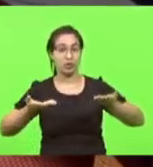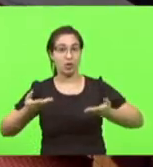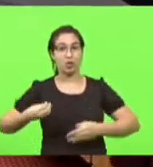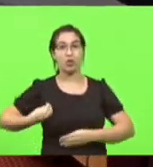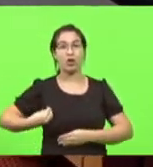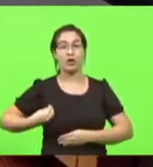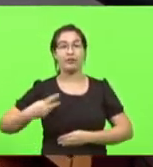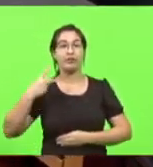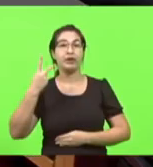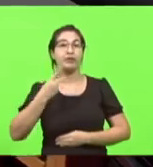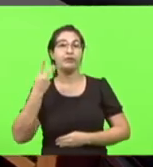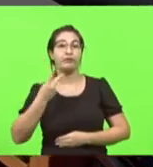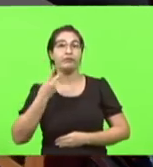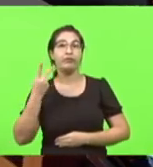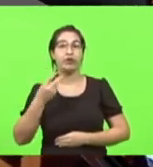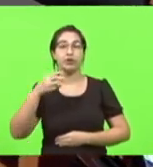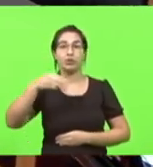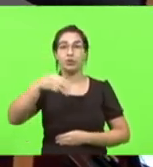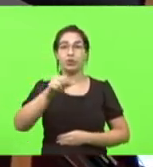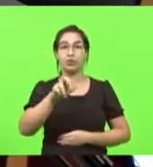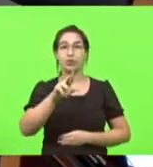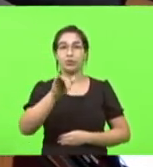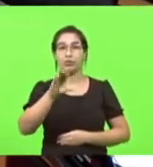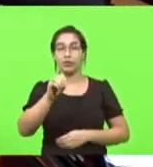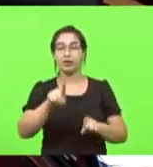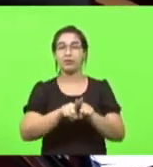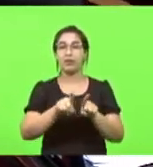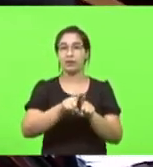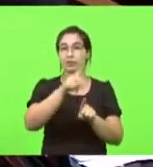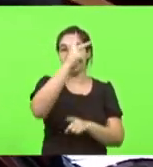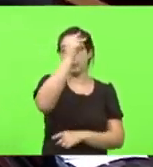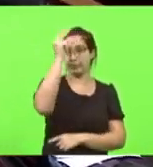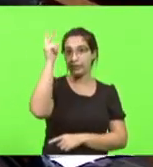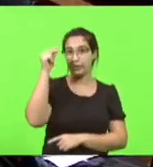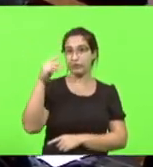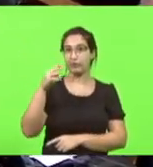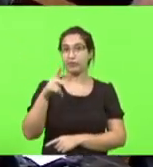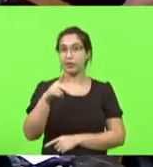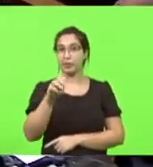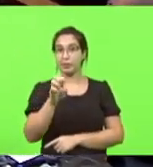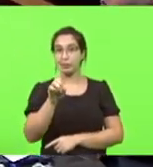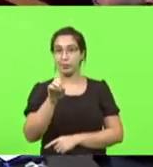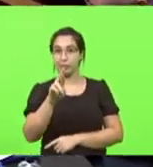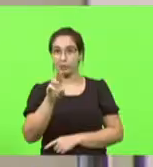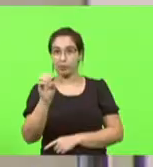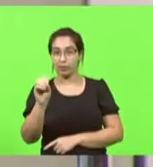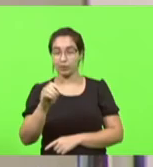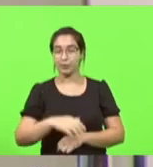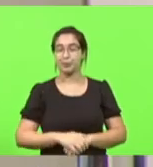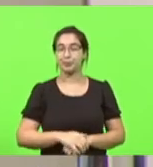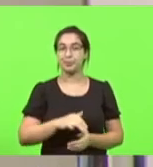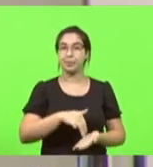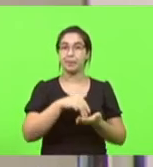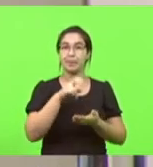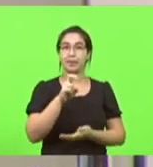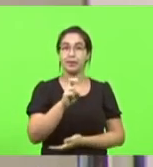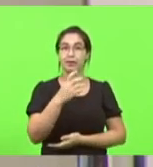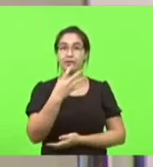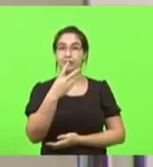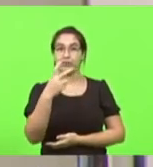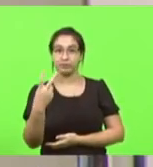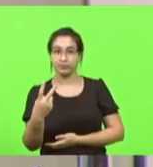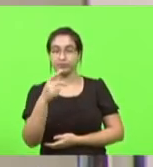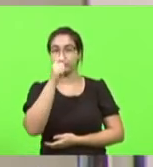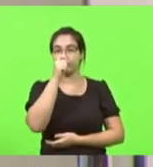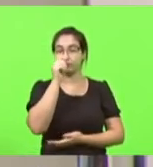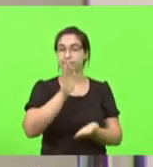vereador Gustavo, o vereador Mário e o prefeito Pedro, todos de São João Batista. Obrigado. Moção 542, autor deputado João Amin,